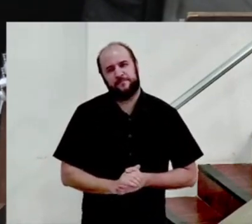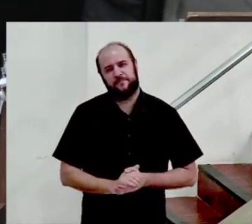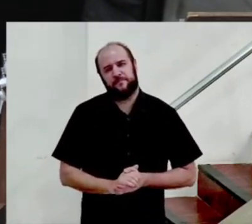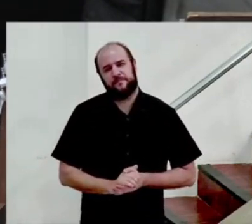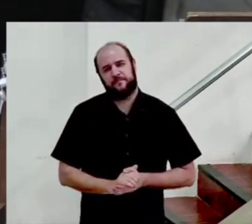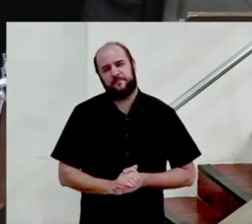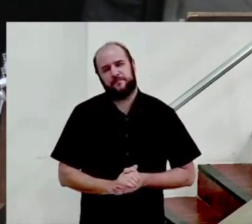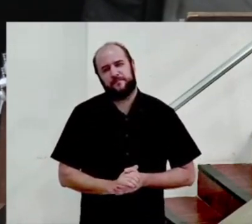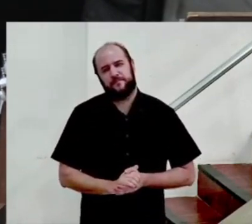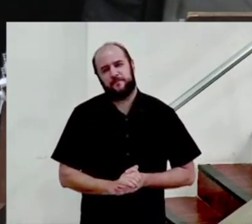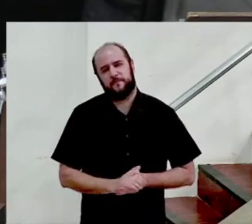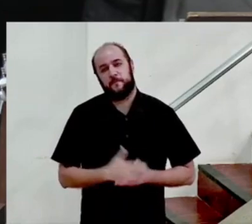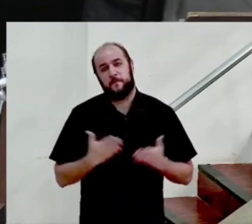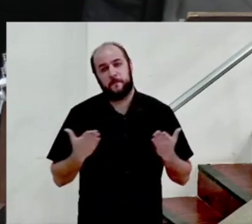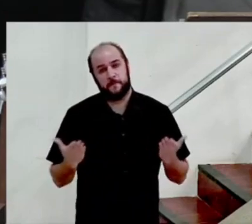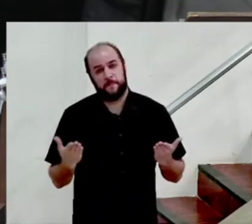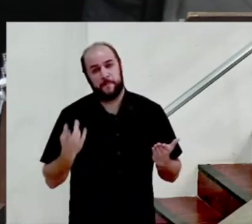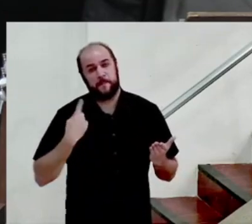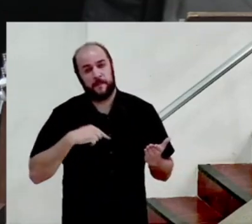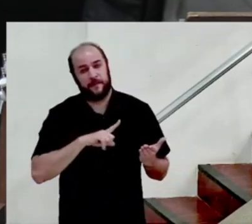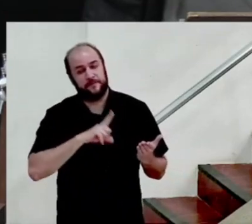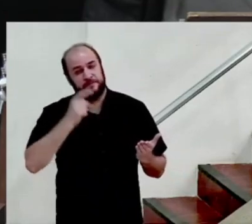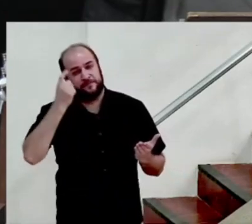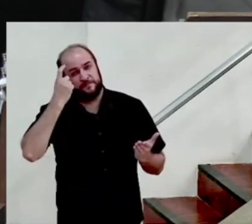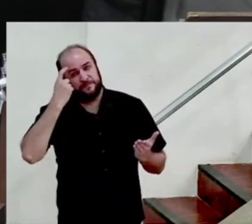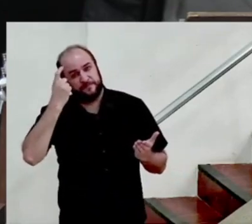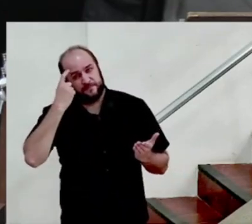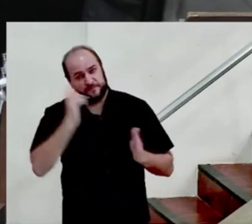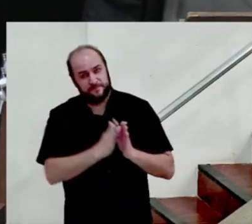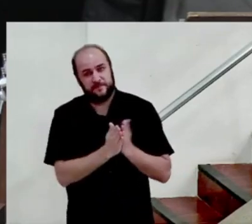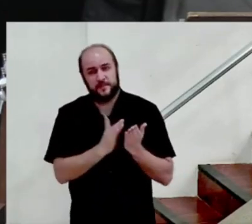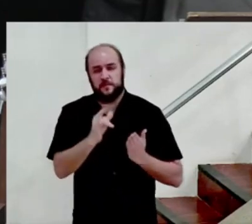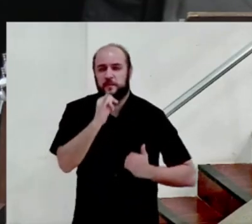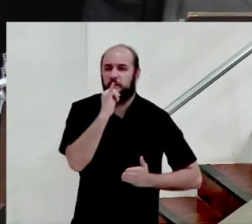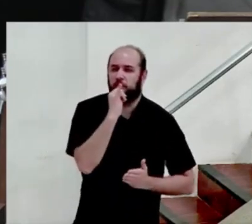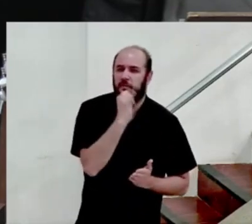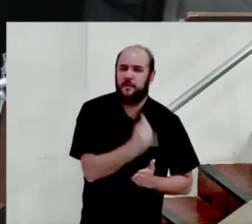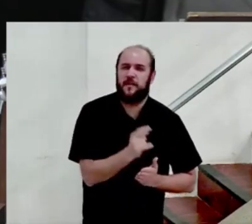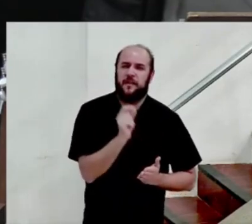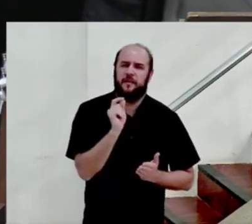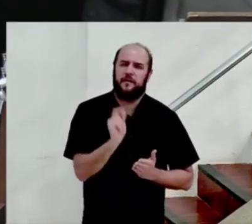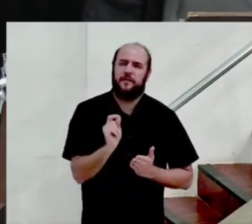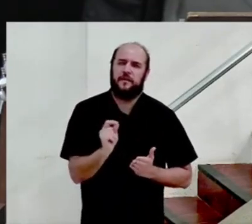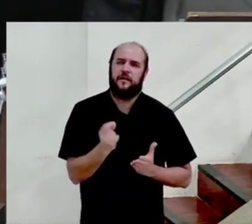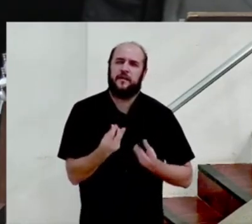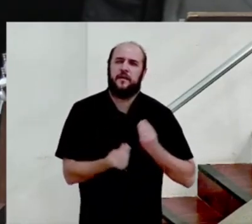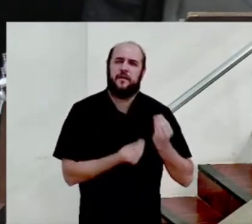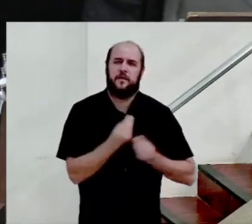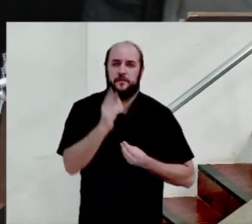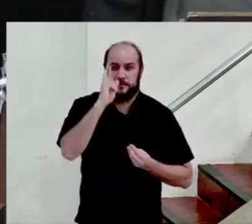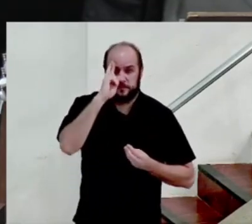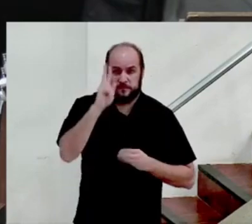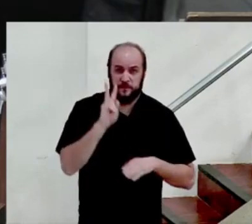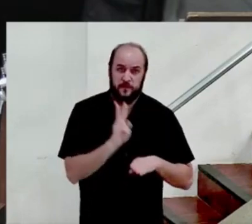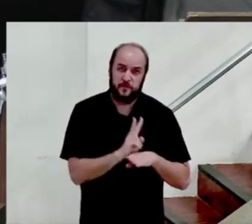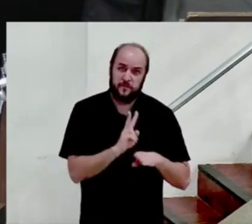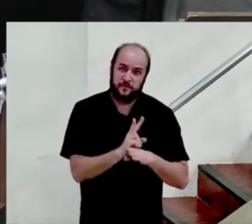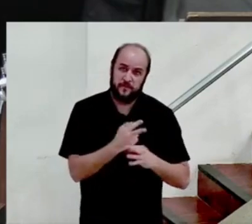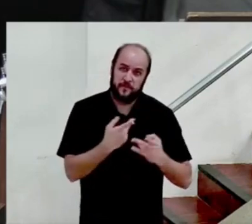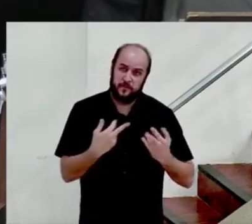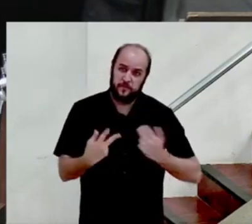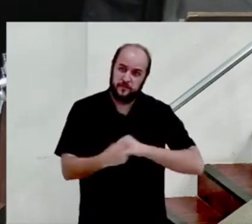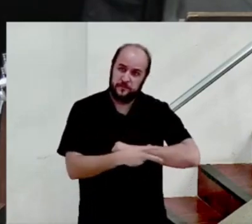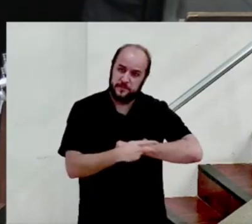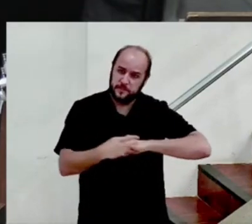Por isso a grande questão que deve surgir de um texto como esse, que fala sobre o Senhor preservando coisas puras,